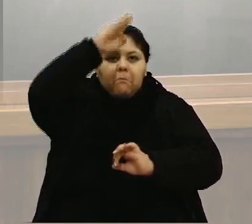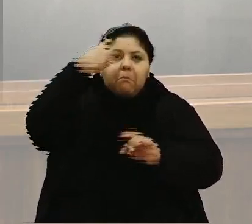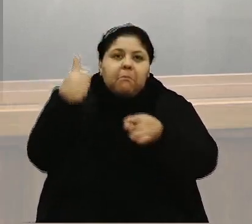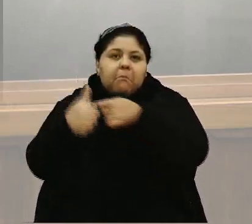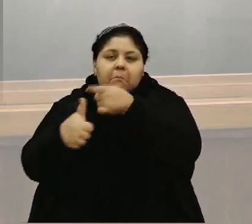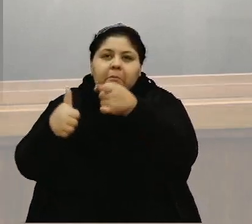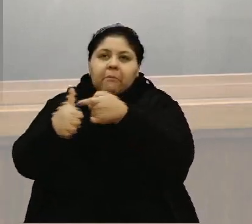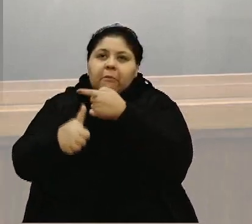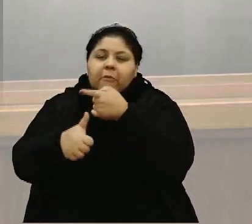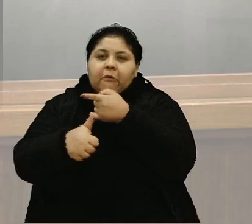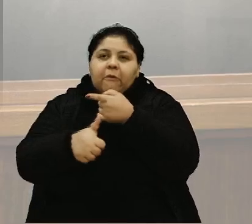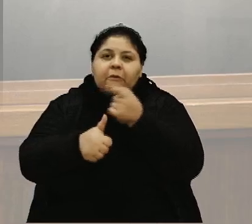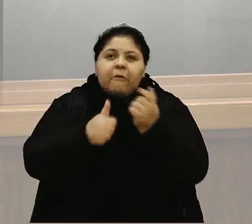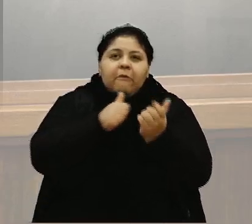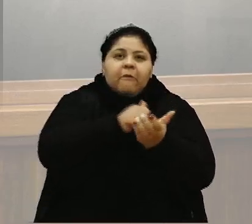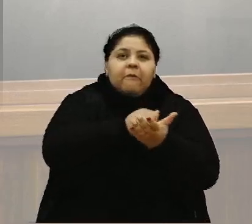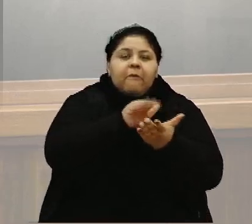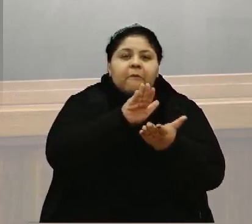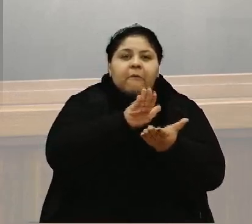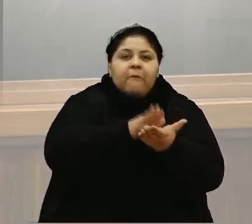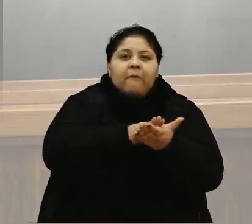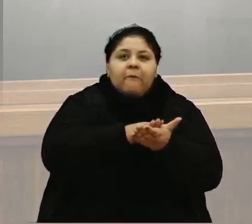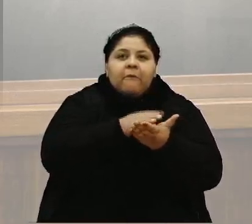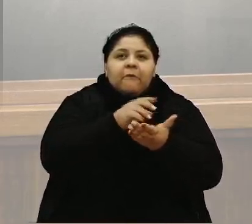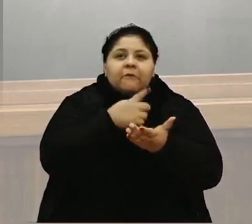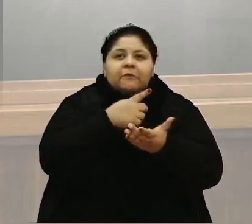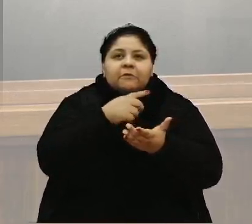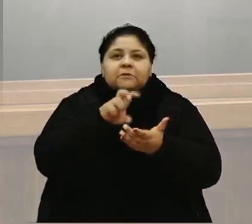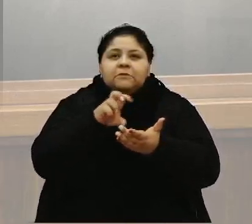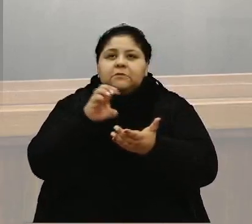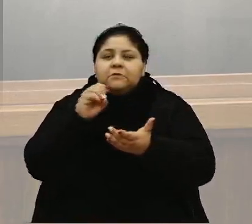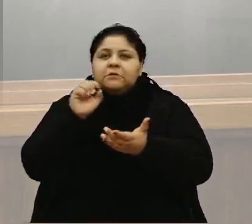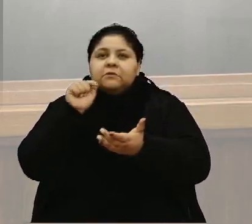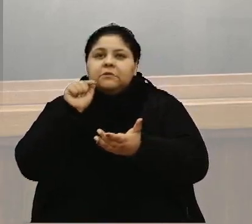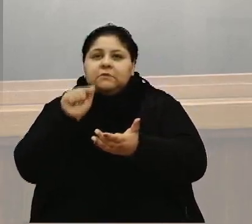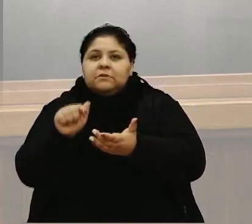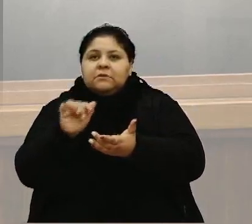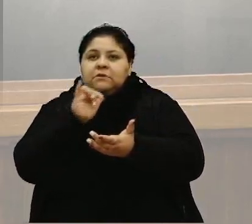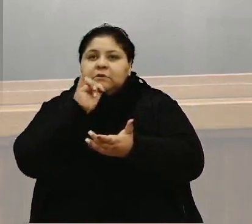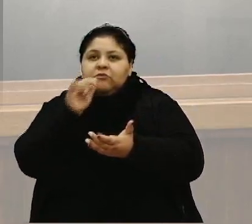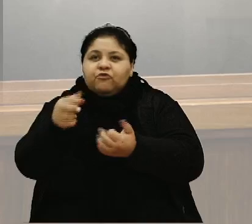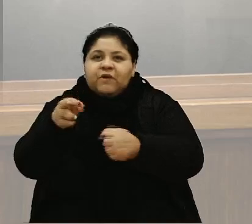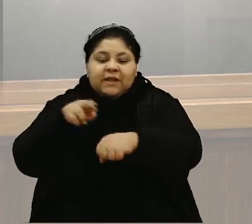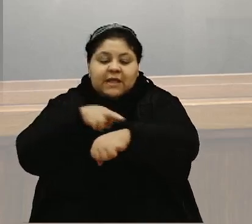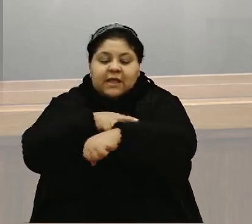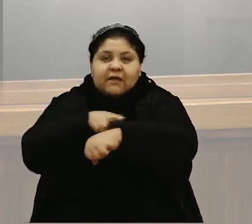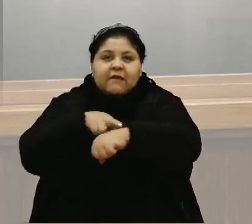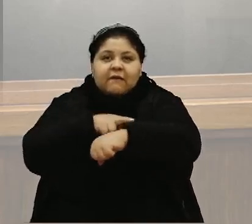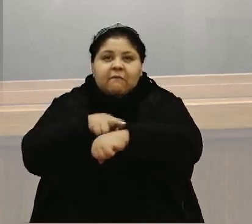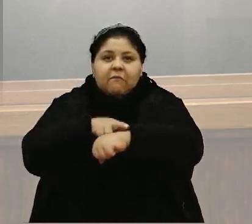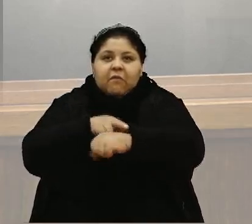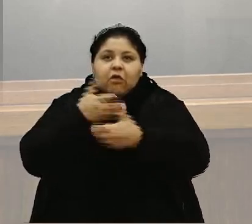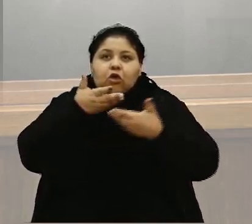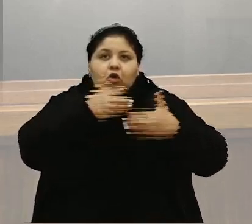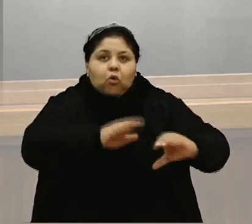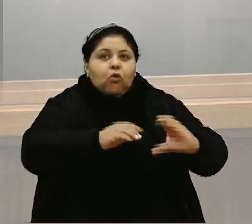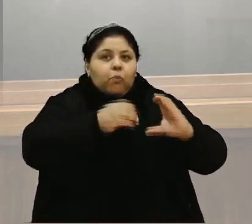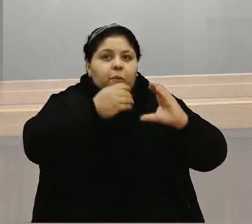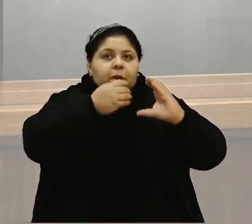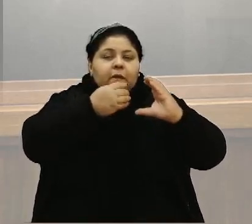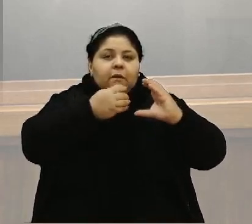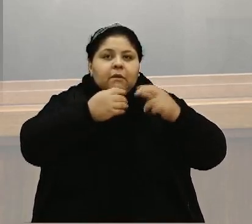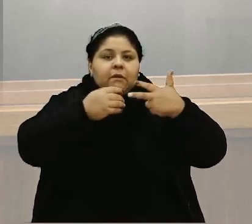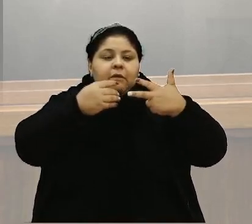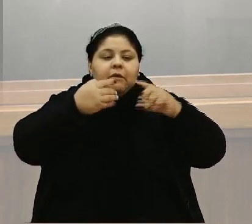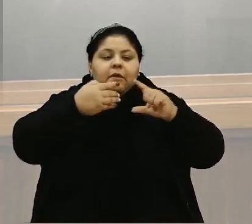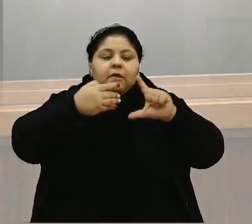foi condenado a pagar 150 mil por declarações racistas e homofóbicas. Lembrando que racismo